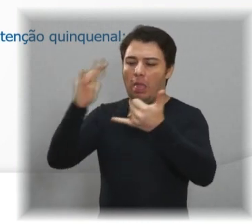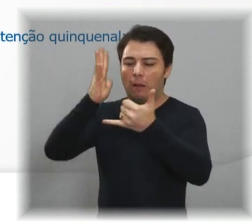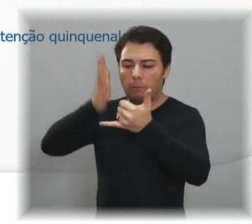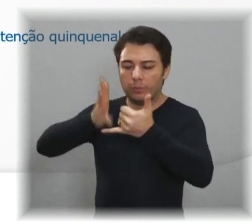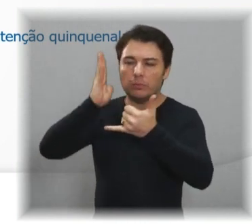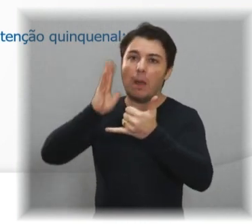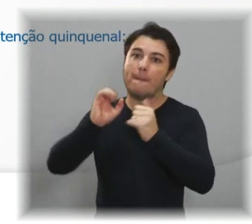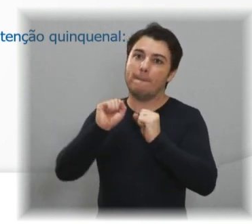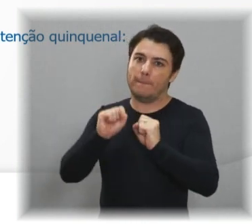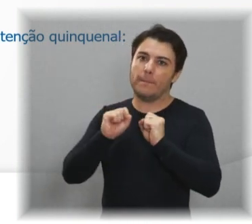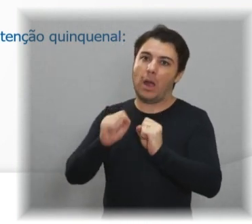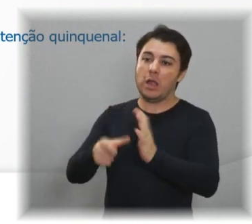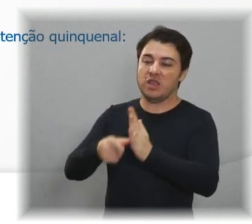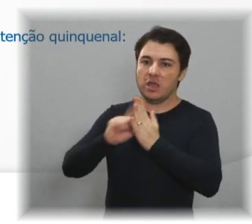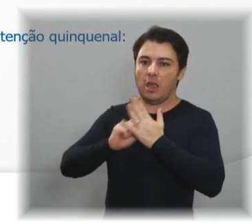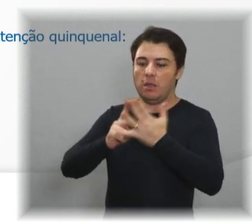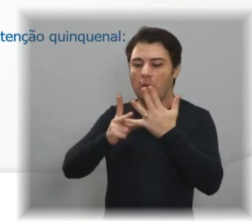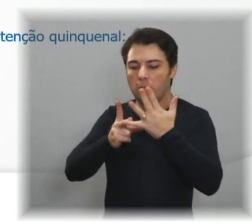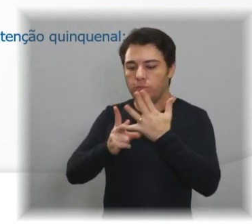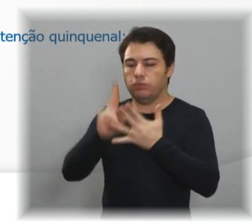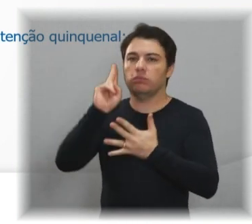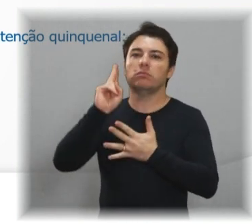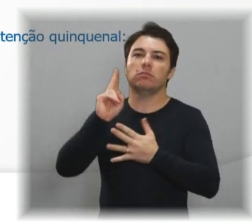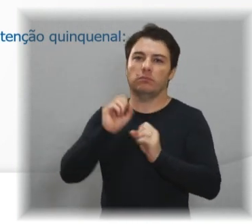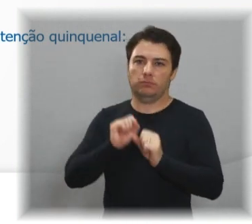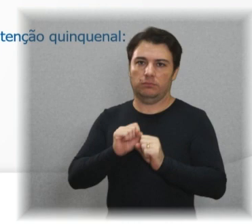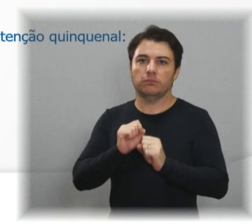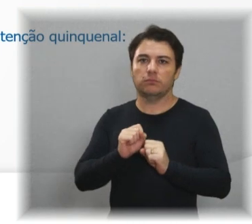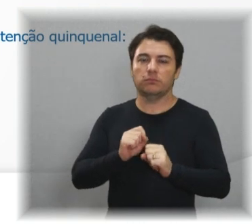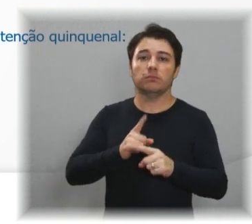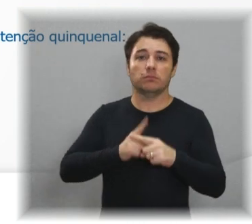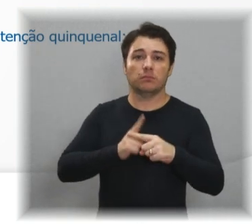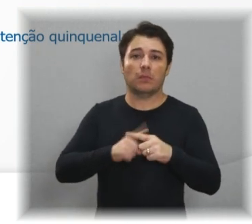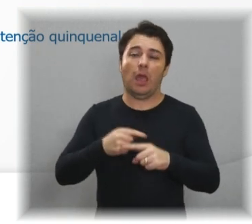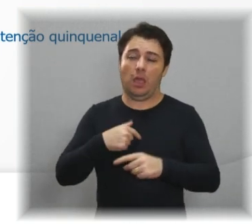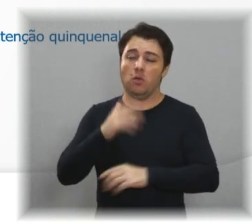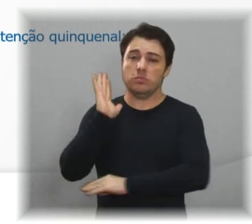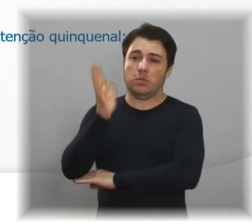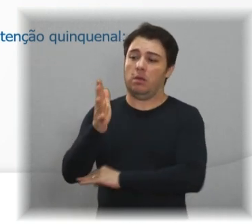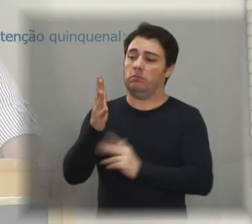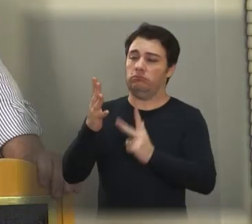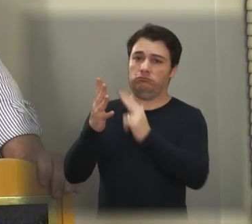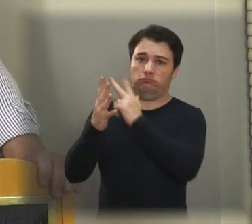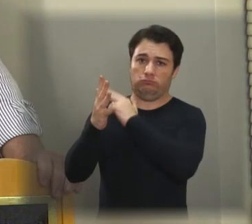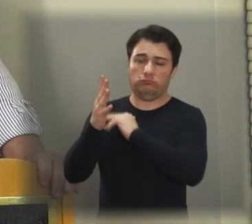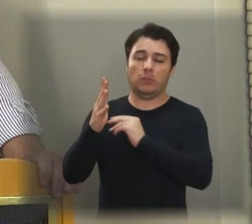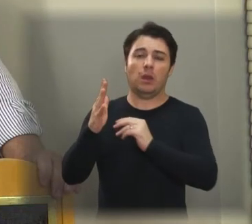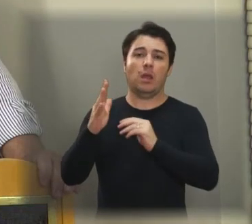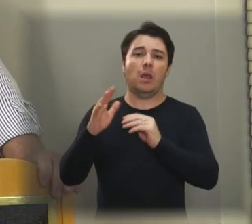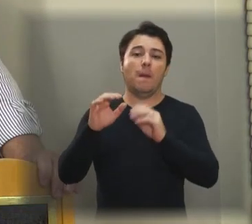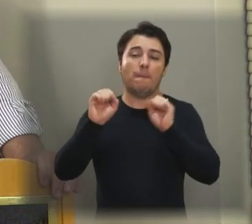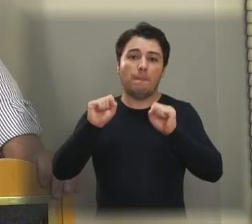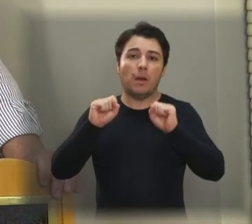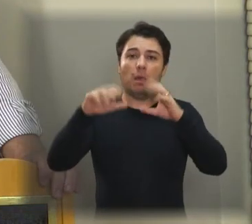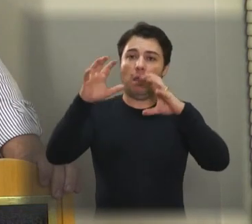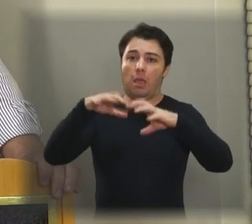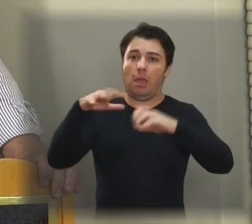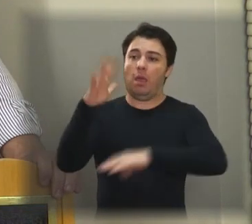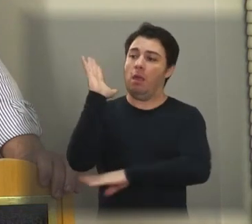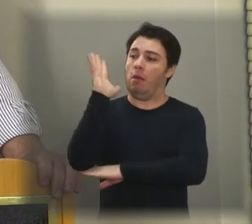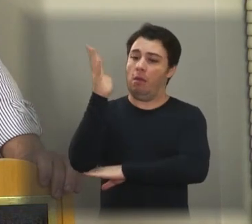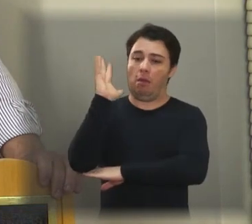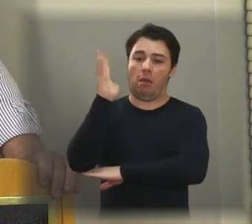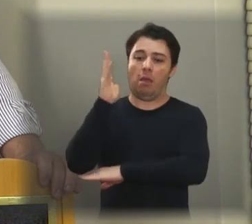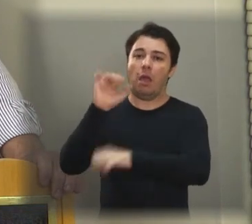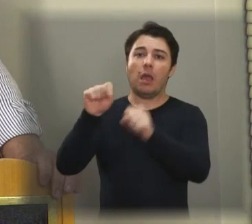desligamento Então pode acontecer de uma árvore eu acabei de podar passar uma chuva um temporal uma chuva forte aí pode vir a quebrar esse